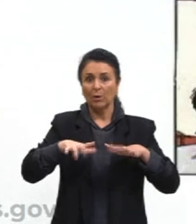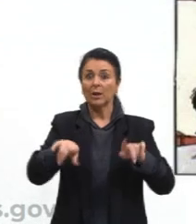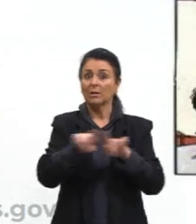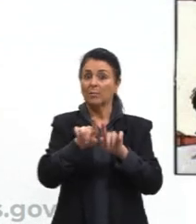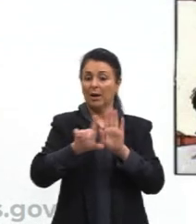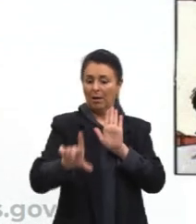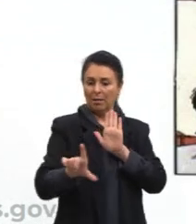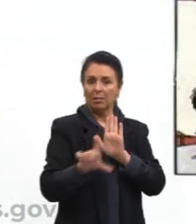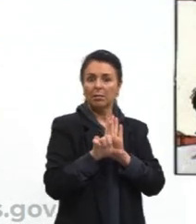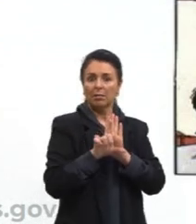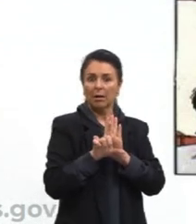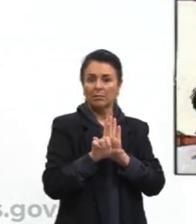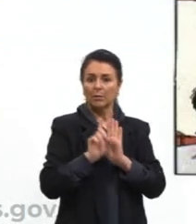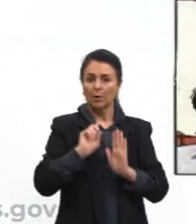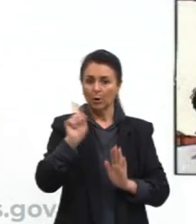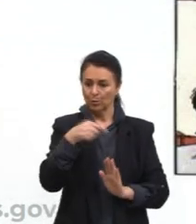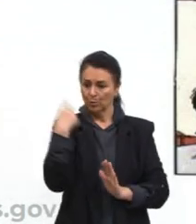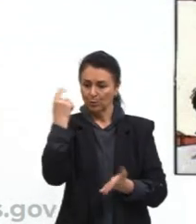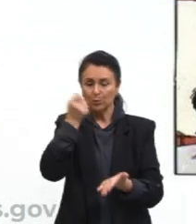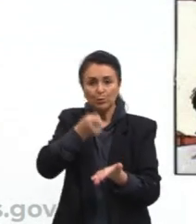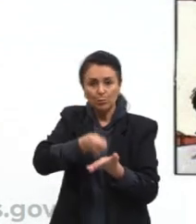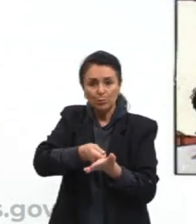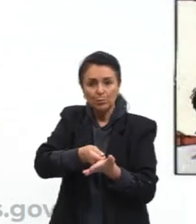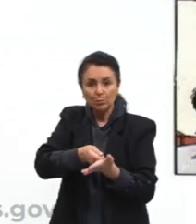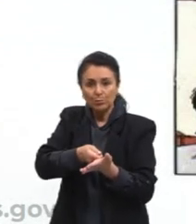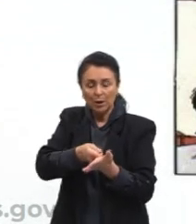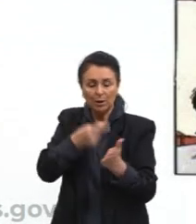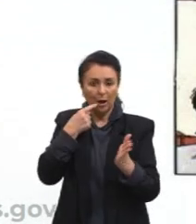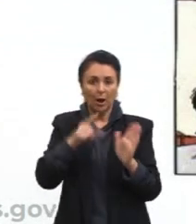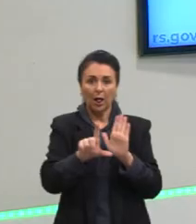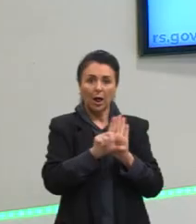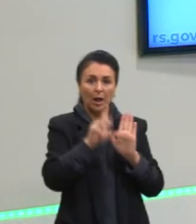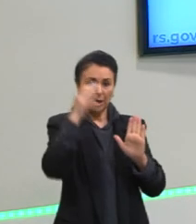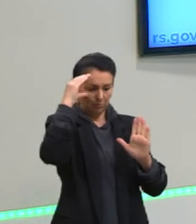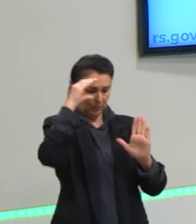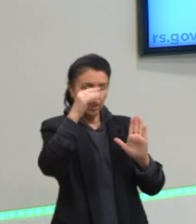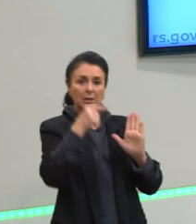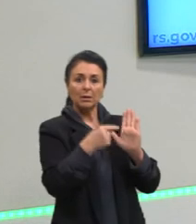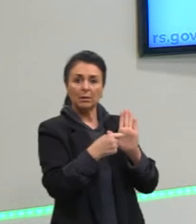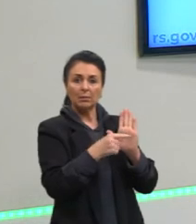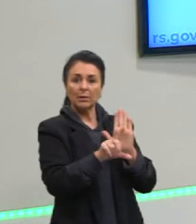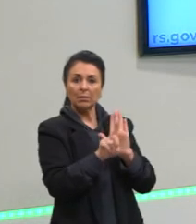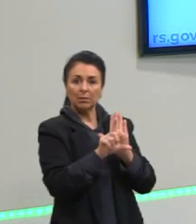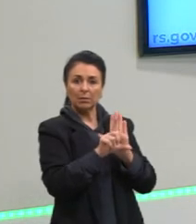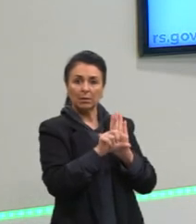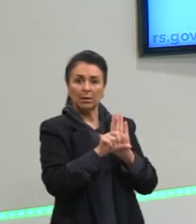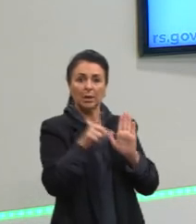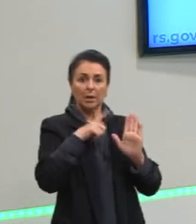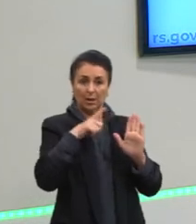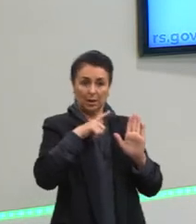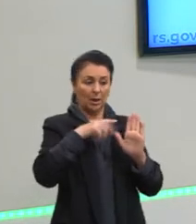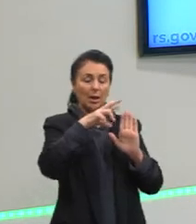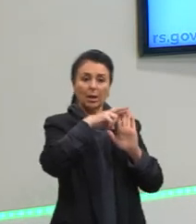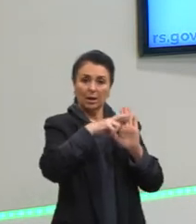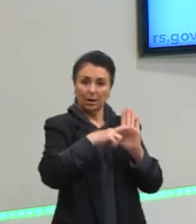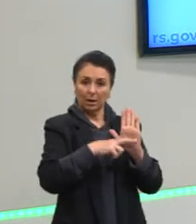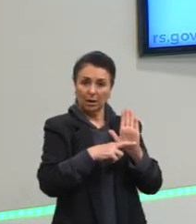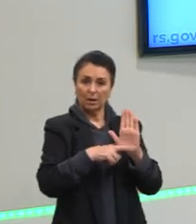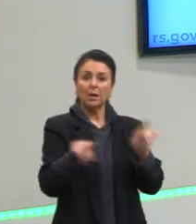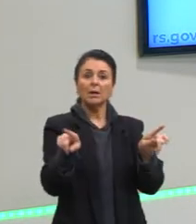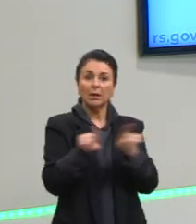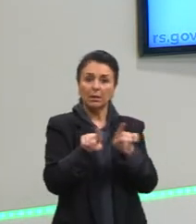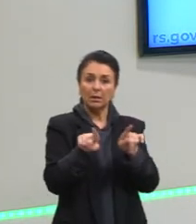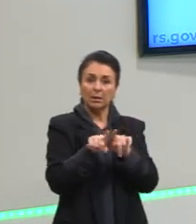Lei somos obrigados a seguir a legalidade né a a seguir certas diretrizes e